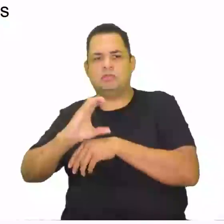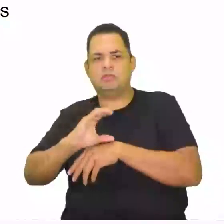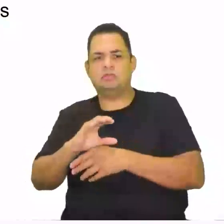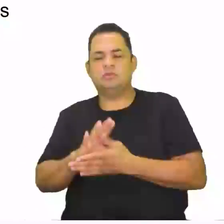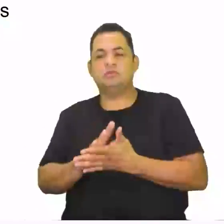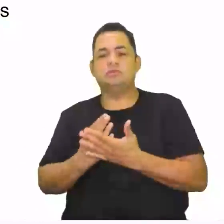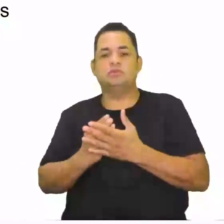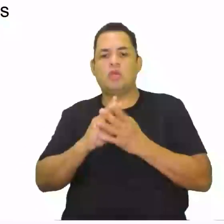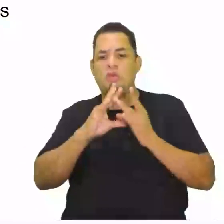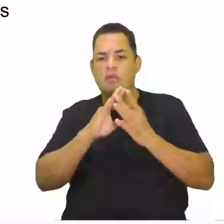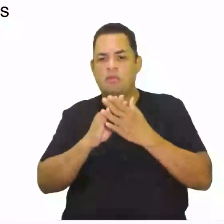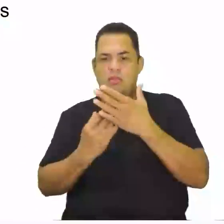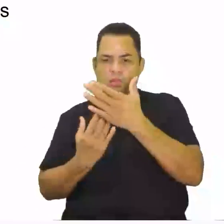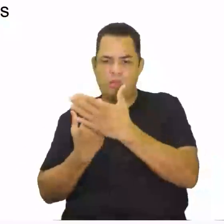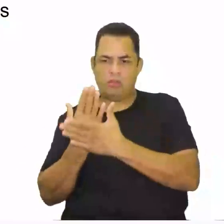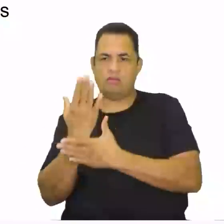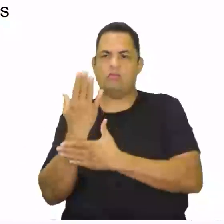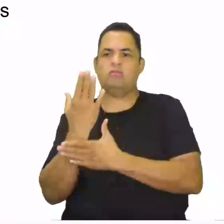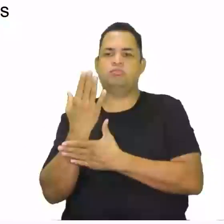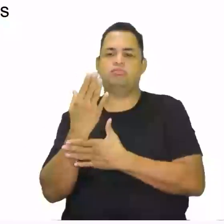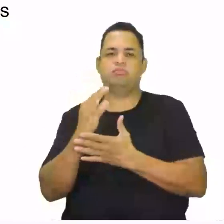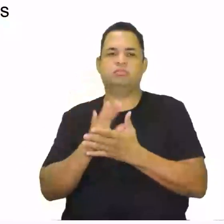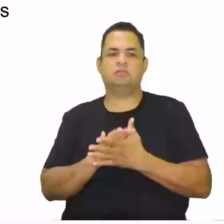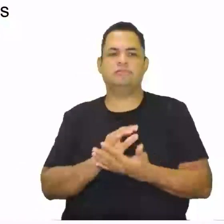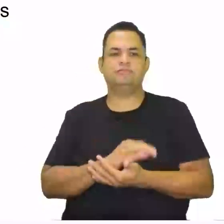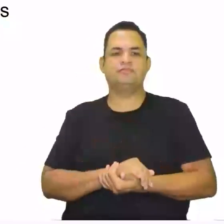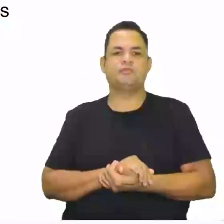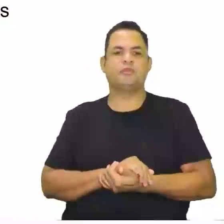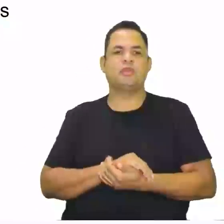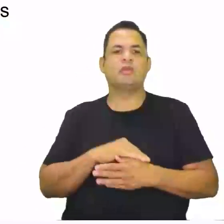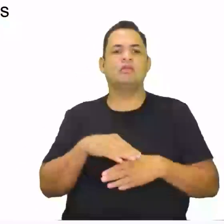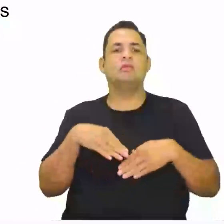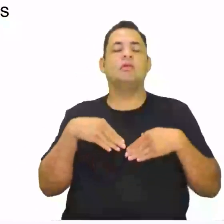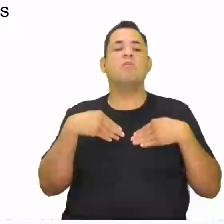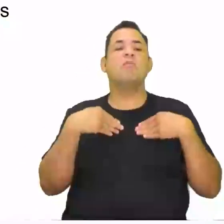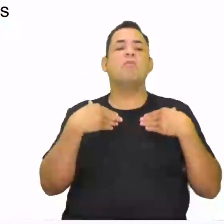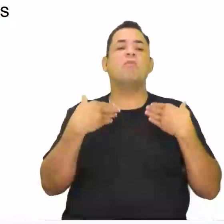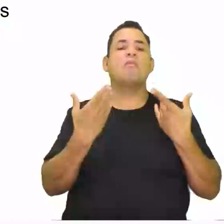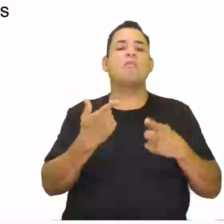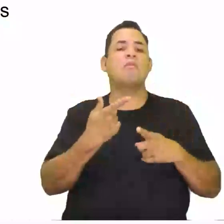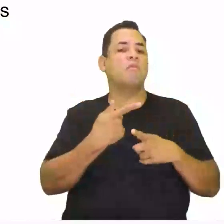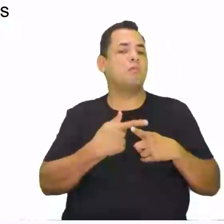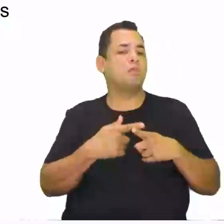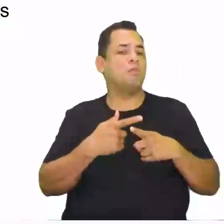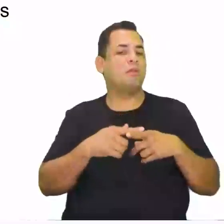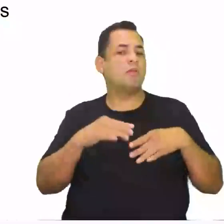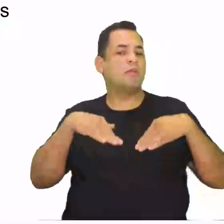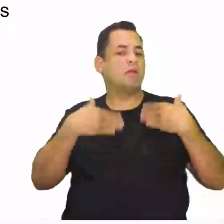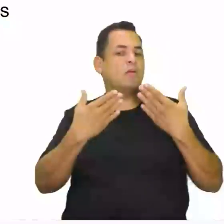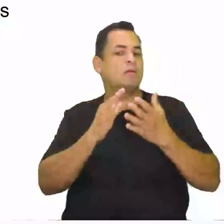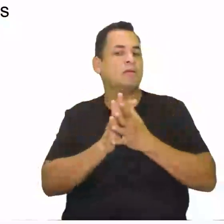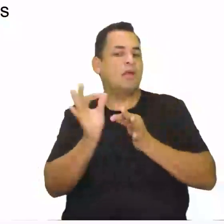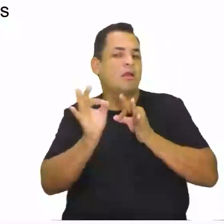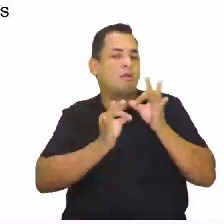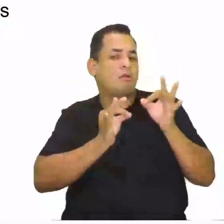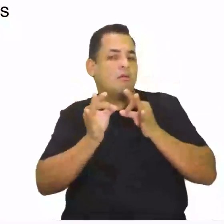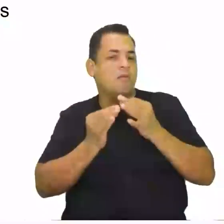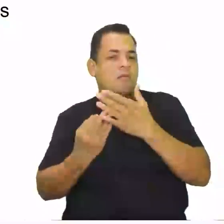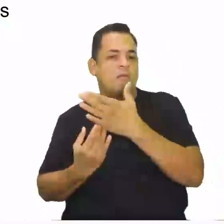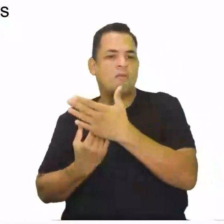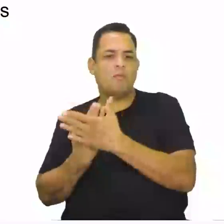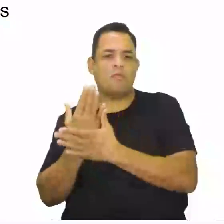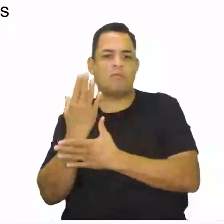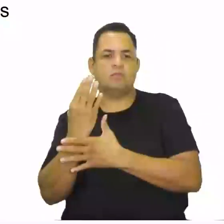ambos no estado gasoso. Daí ele vem. Qual o inconveniente da formação dos